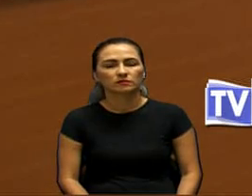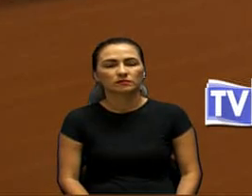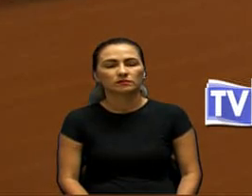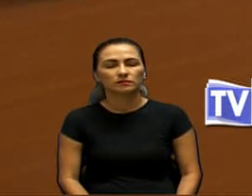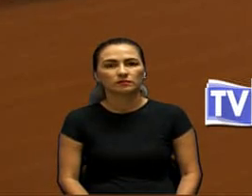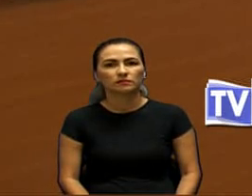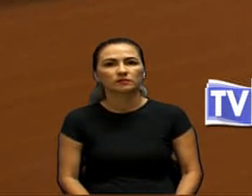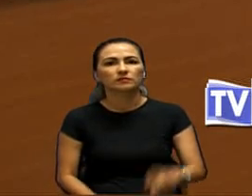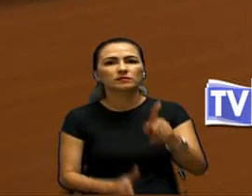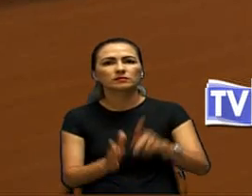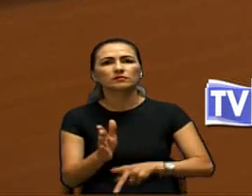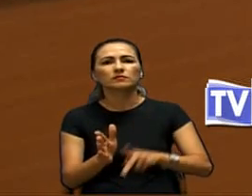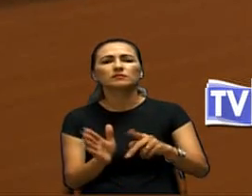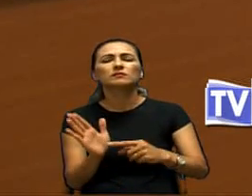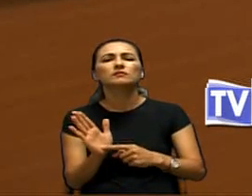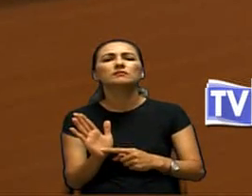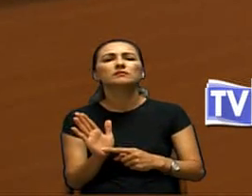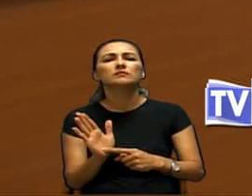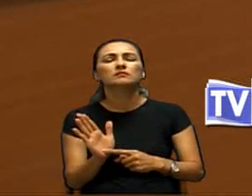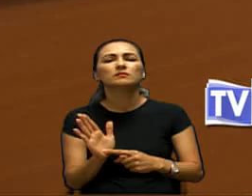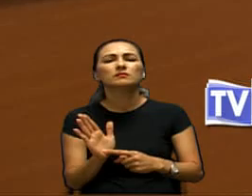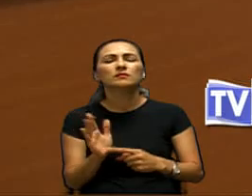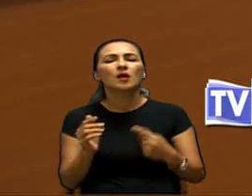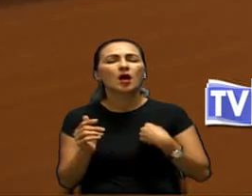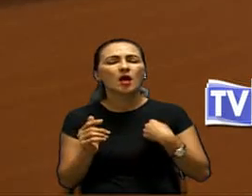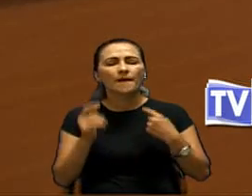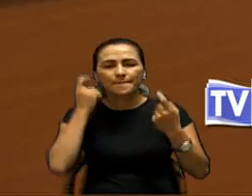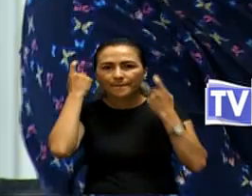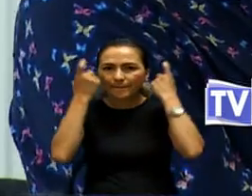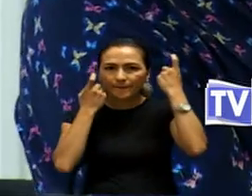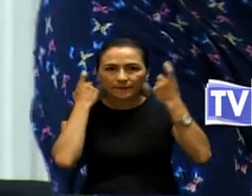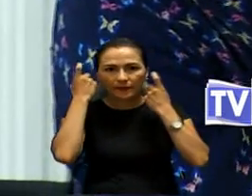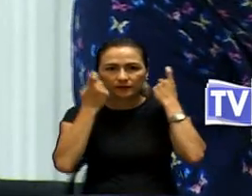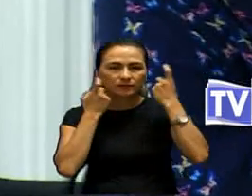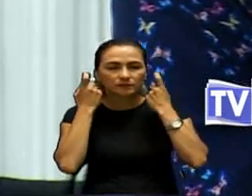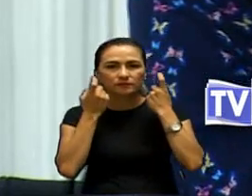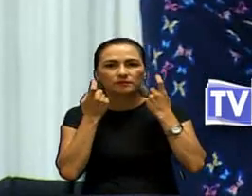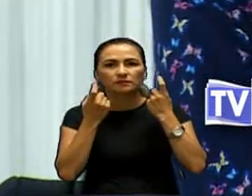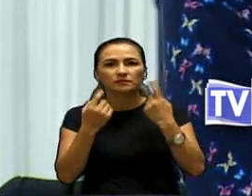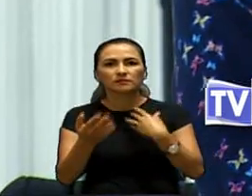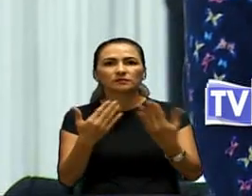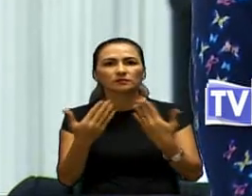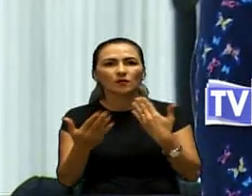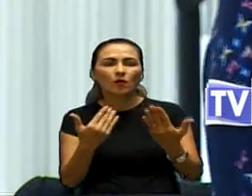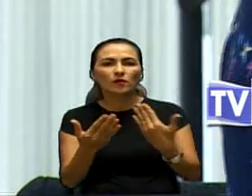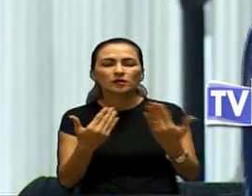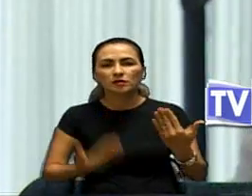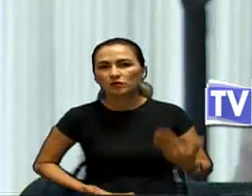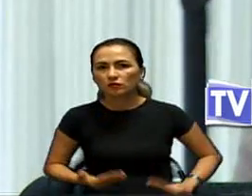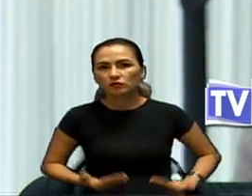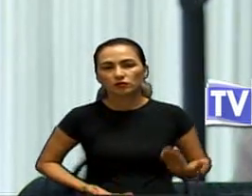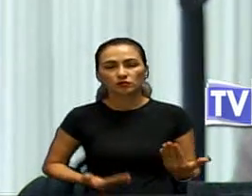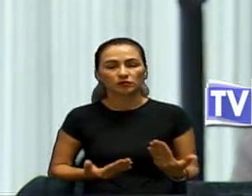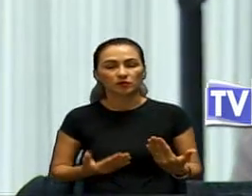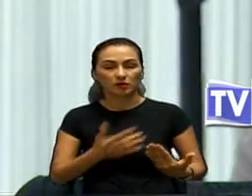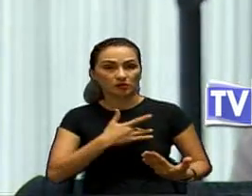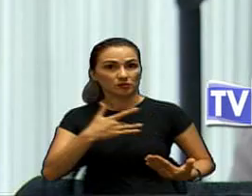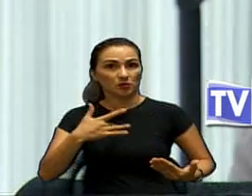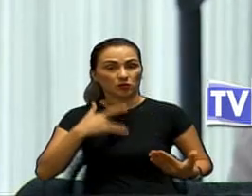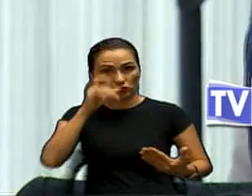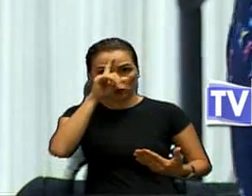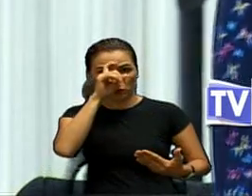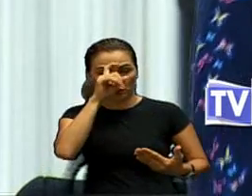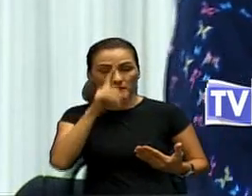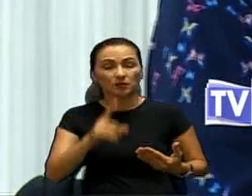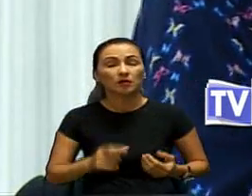Esse projeto, senhor presidente, eu tive uma preocupação de conversar com os servidores da saúde, né, com algumas pessoas